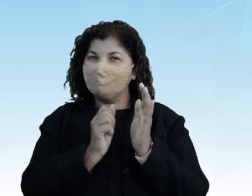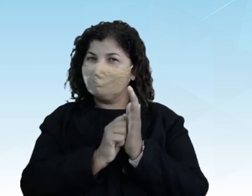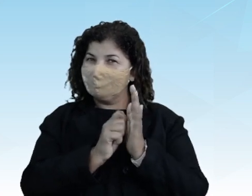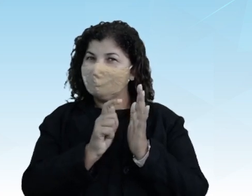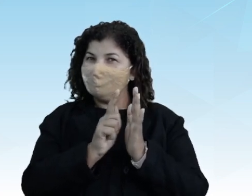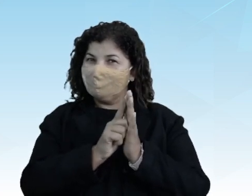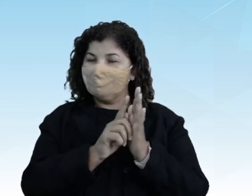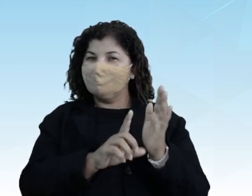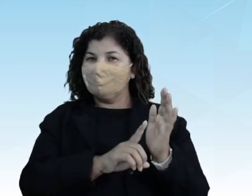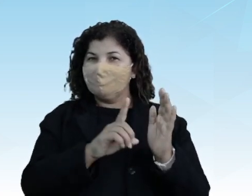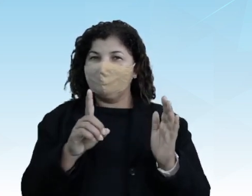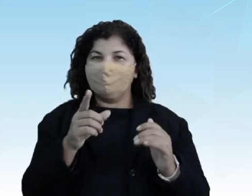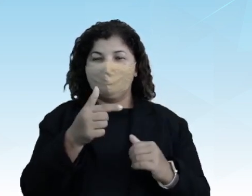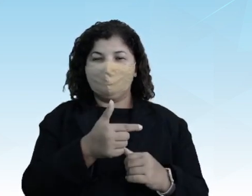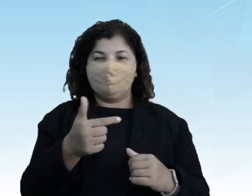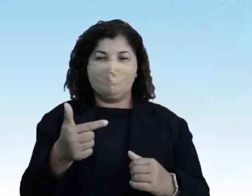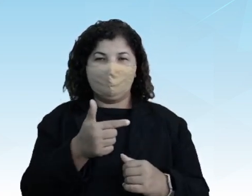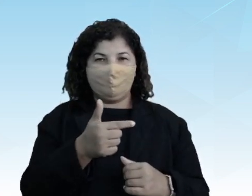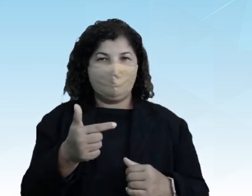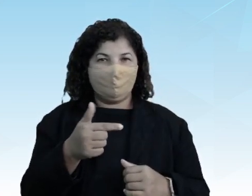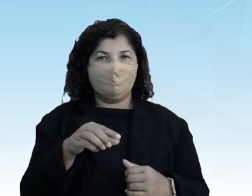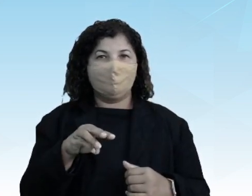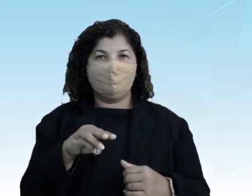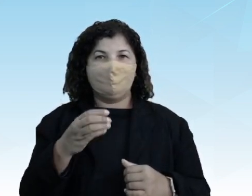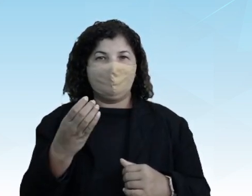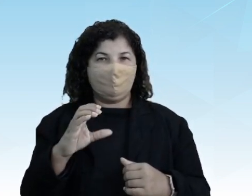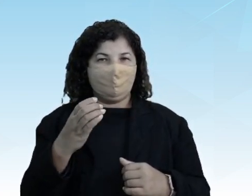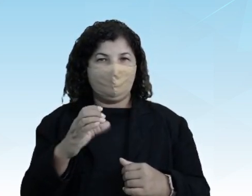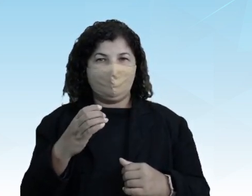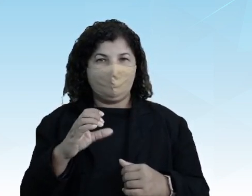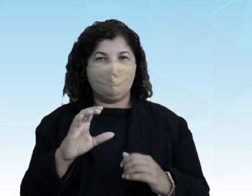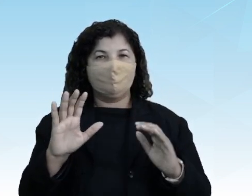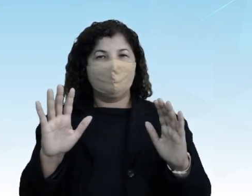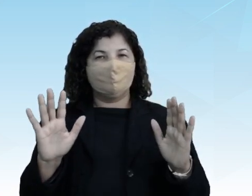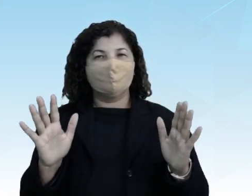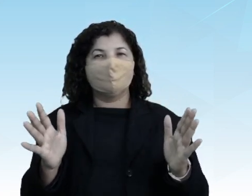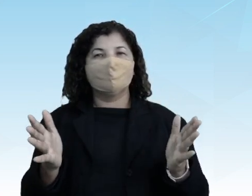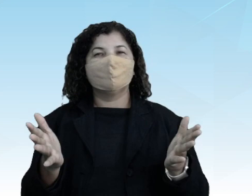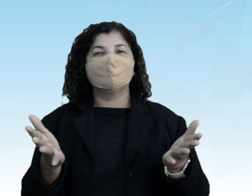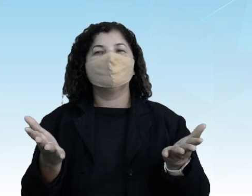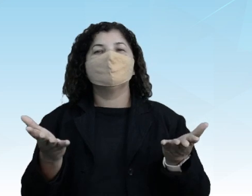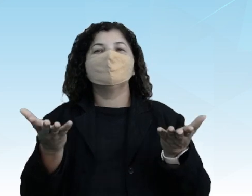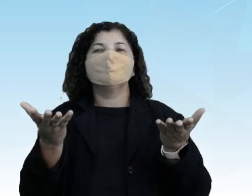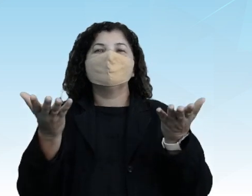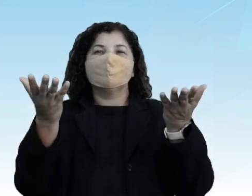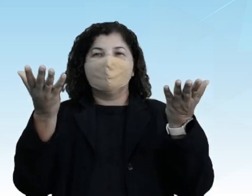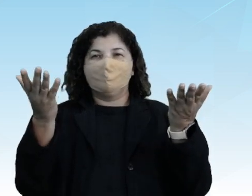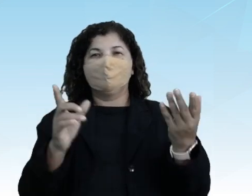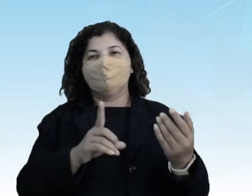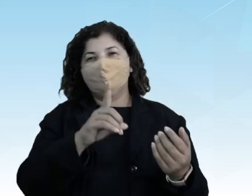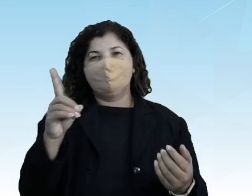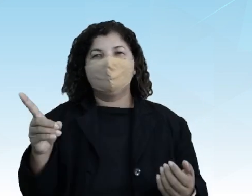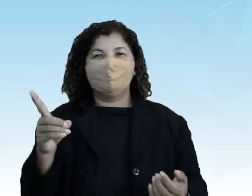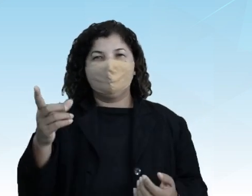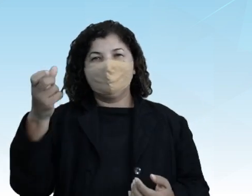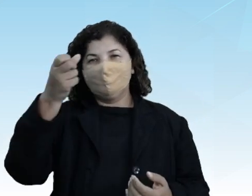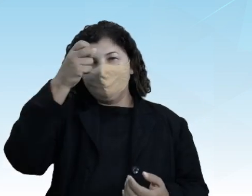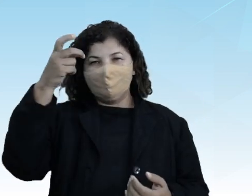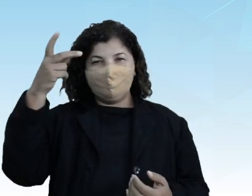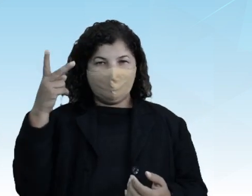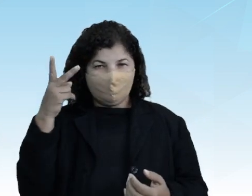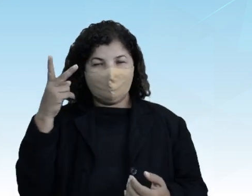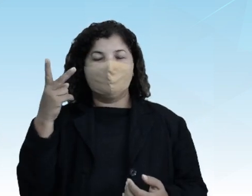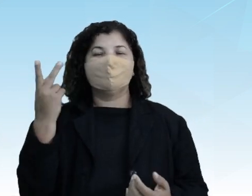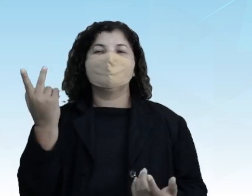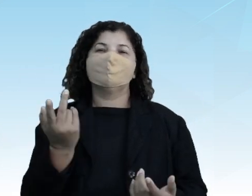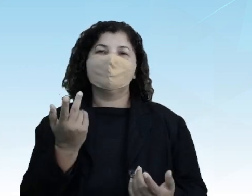dia 22 de março, não é isso? É comemorado o Dia Municipal,